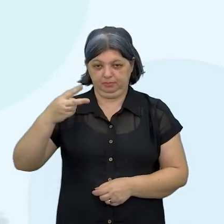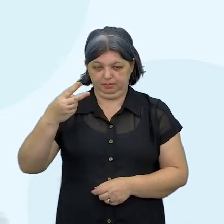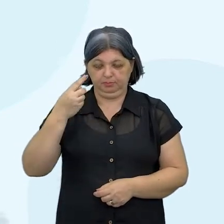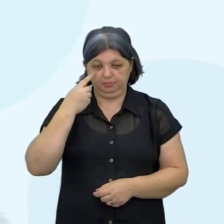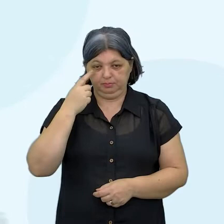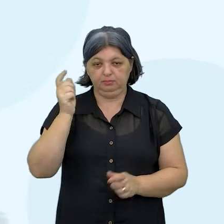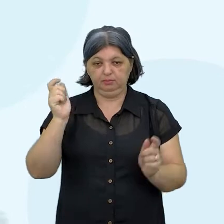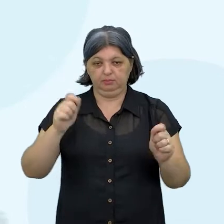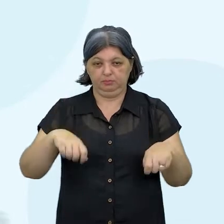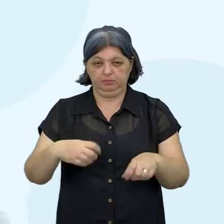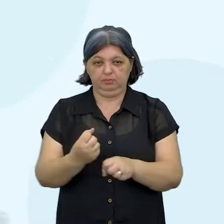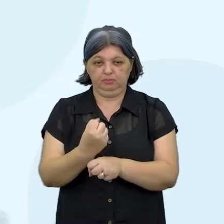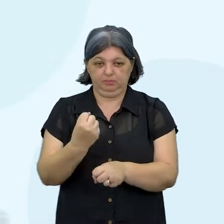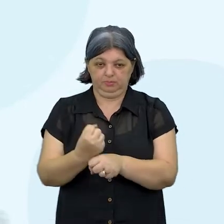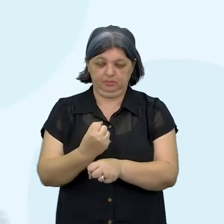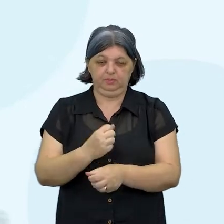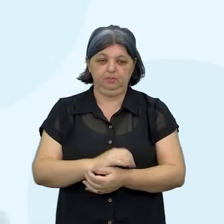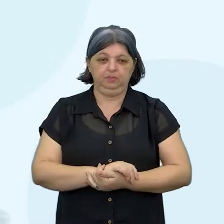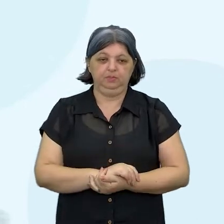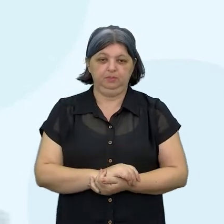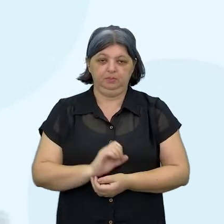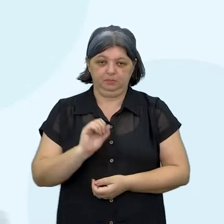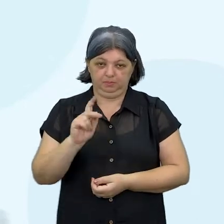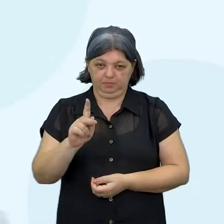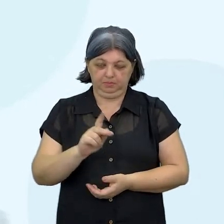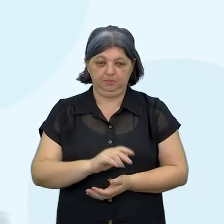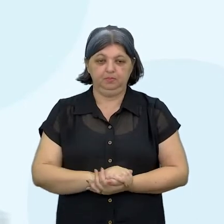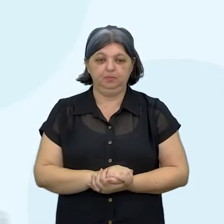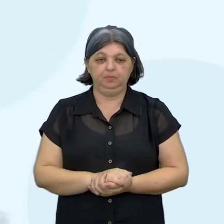eu posso estar construindo, tá ok?